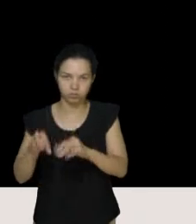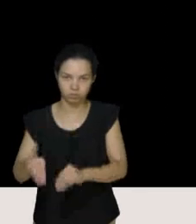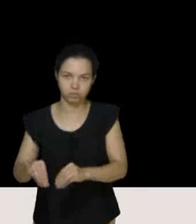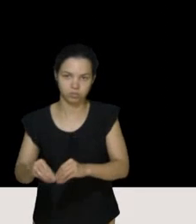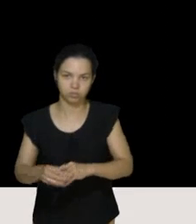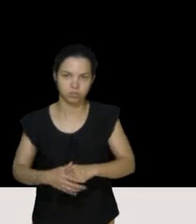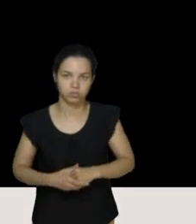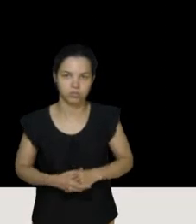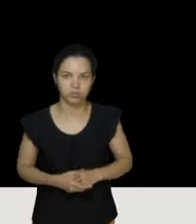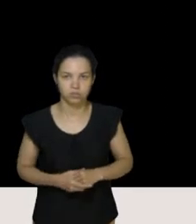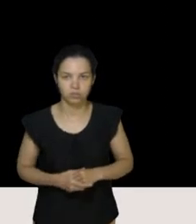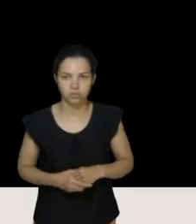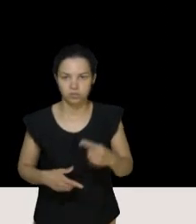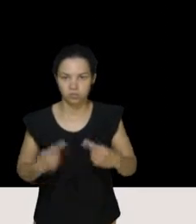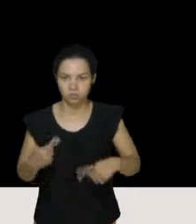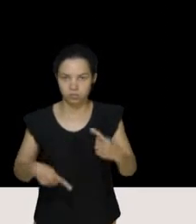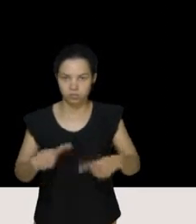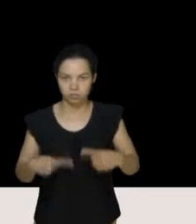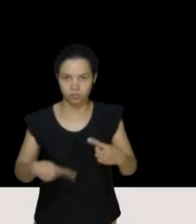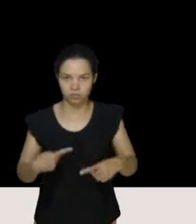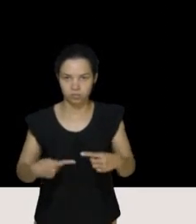Em discussão.